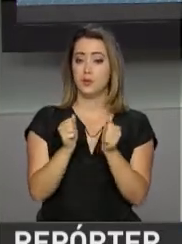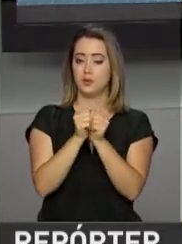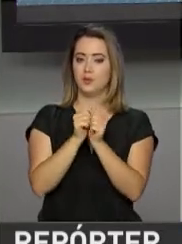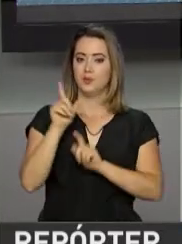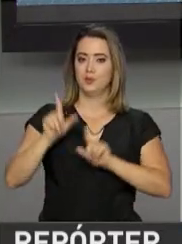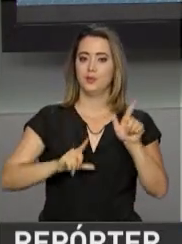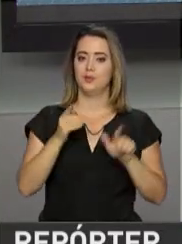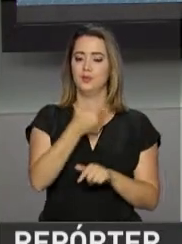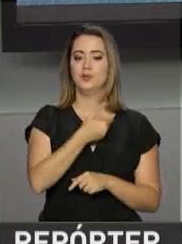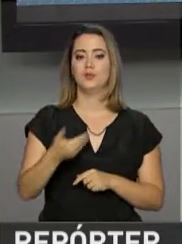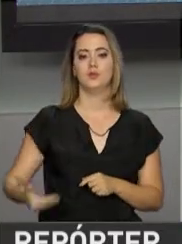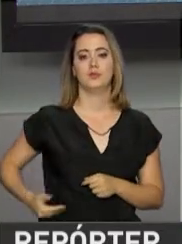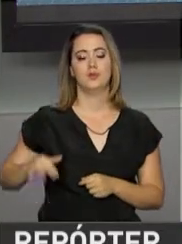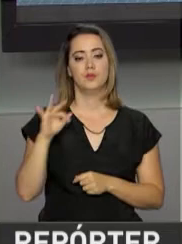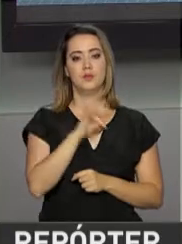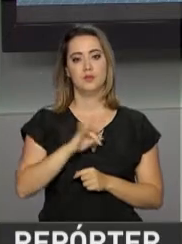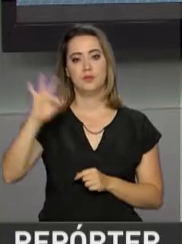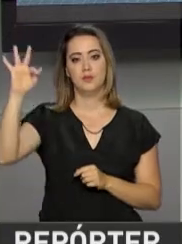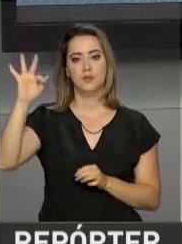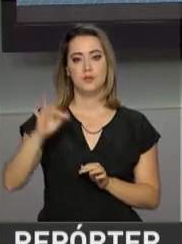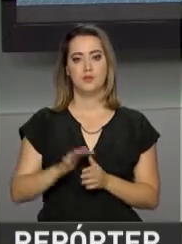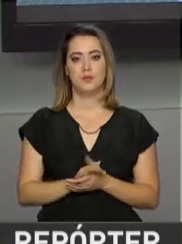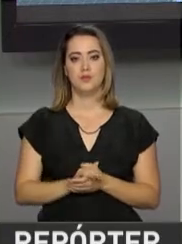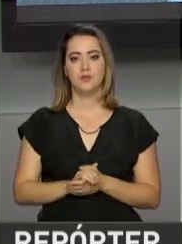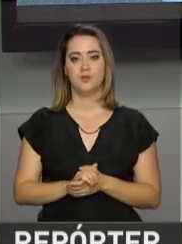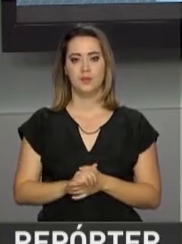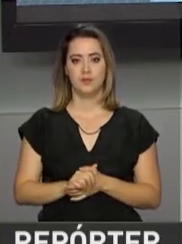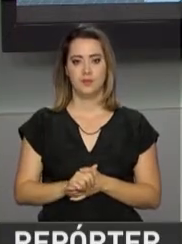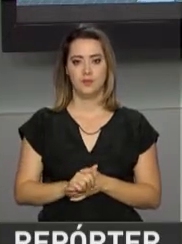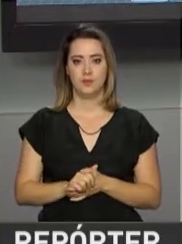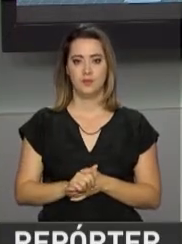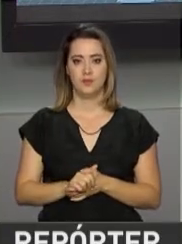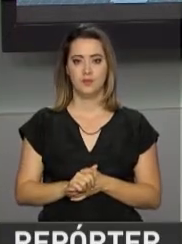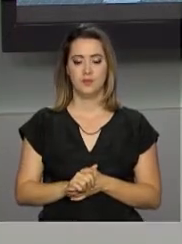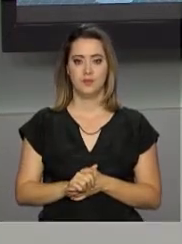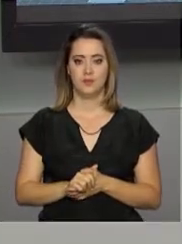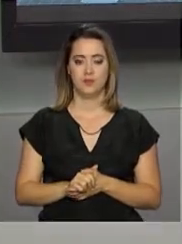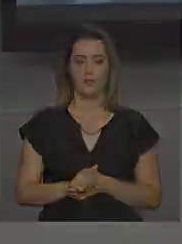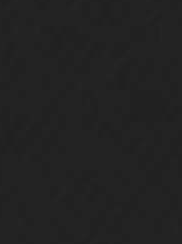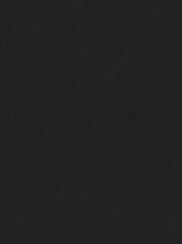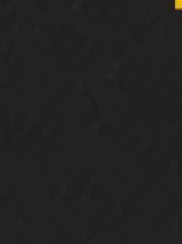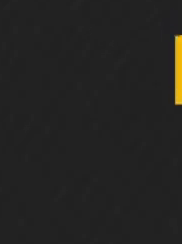você e continue com a gente aqui na nbr a tv do governo federal